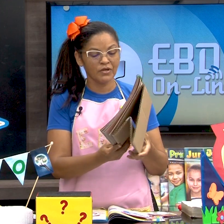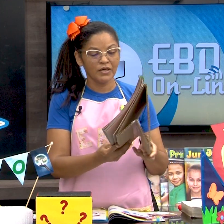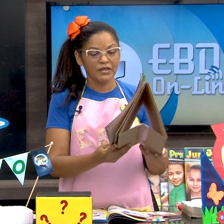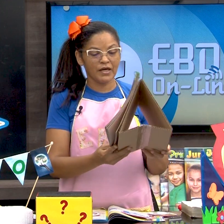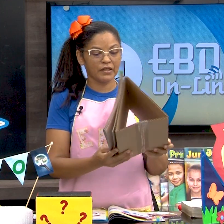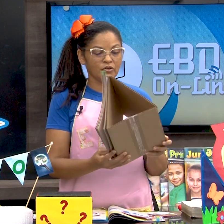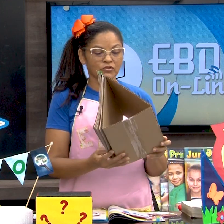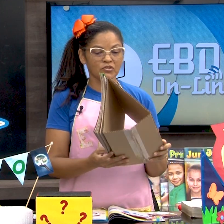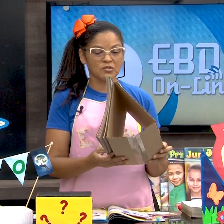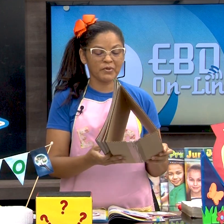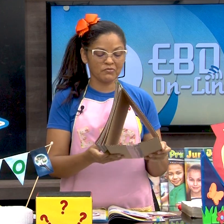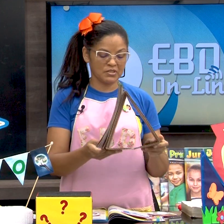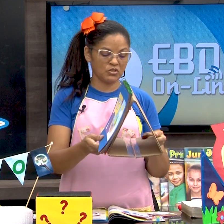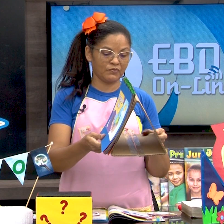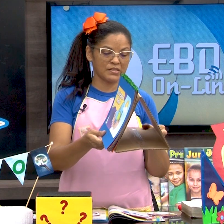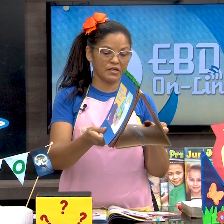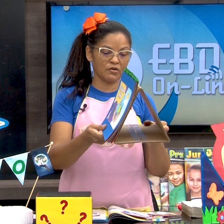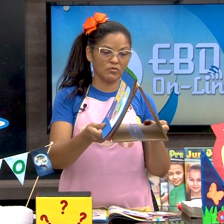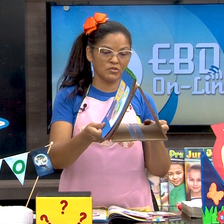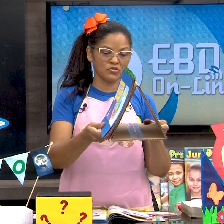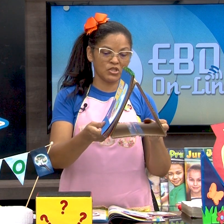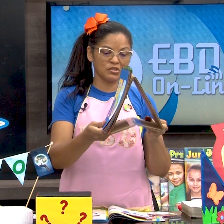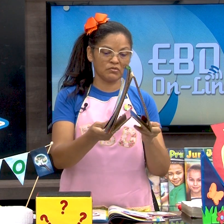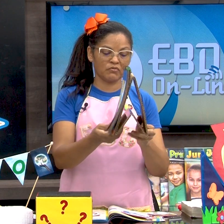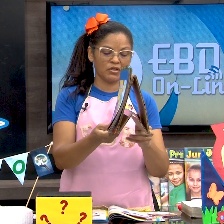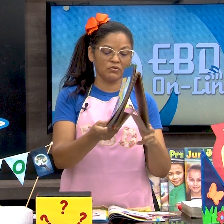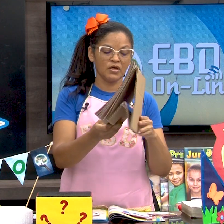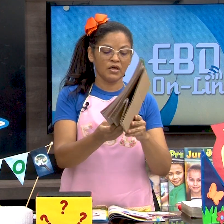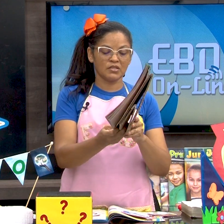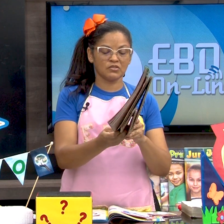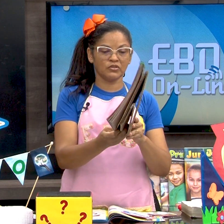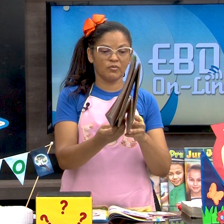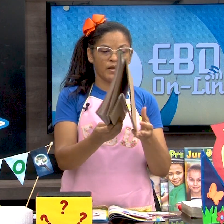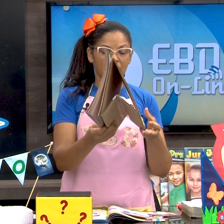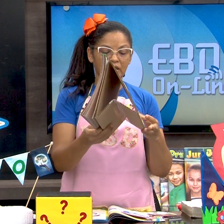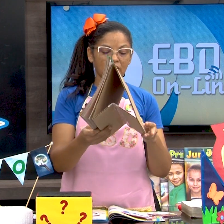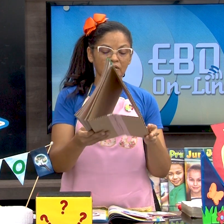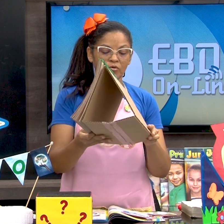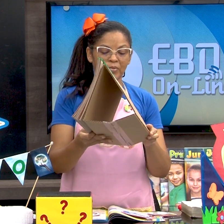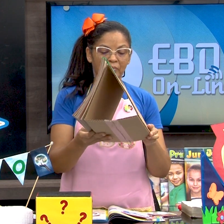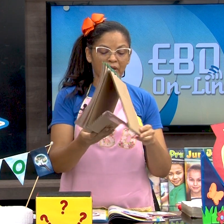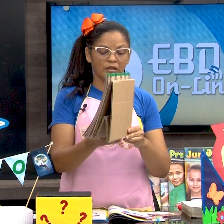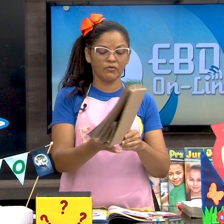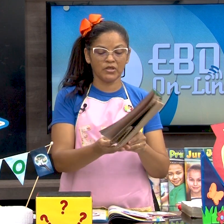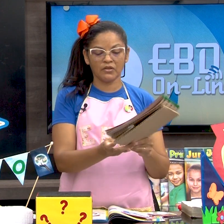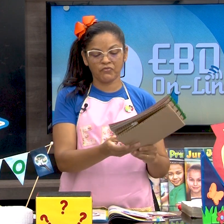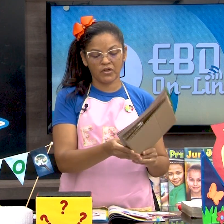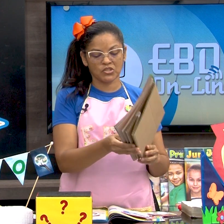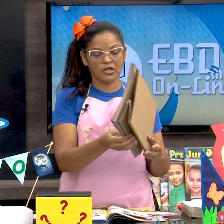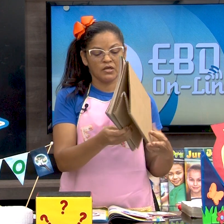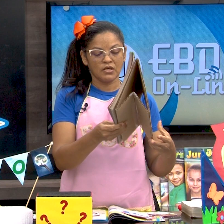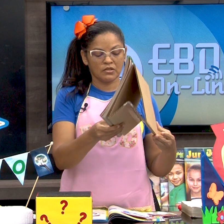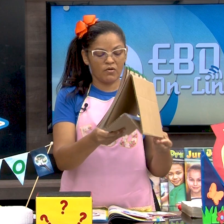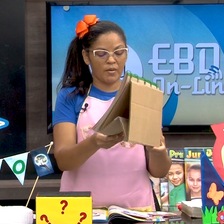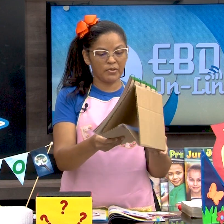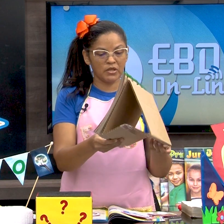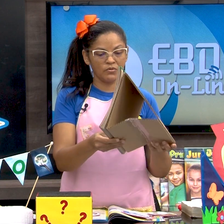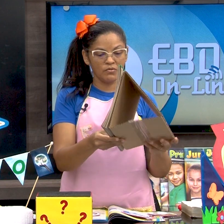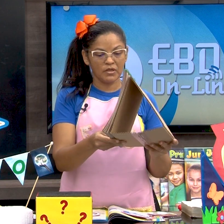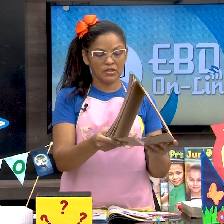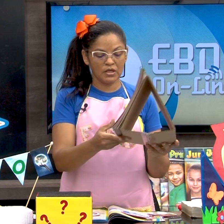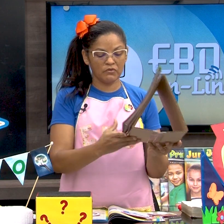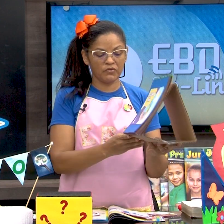jeito e aqui eu trouxe para vocês fazerem como sugestão tá vendo É só dobrar aqui o papelão e ele fecha então